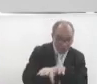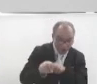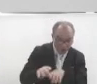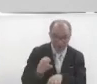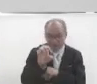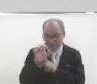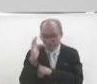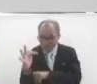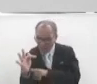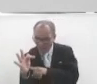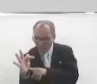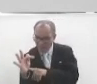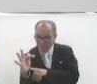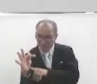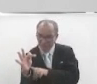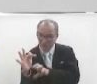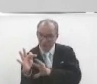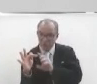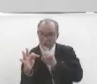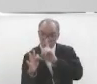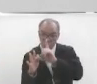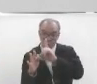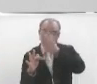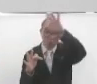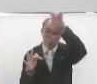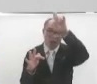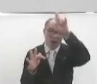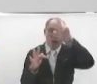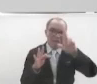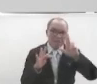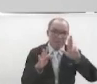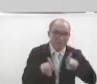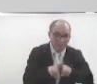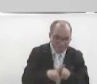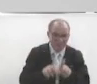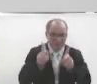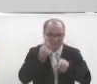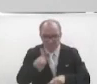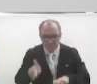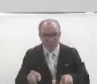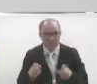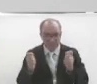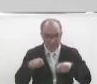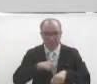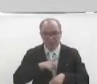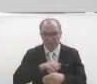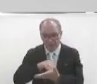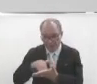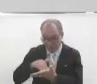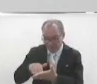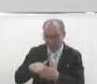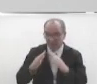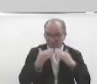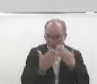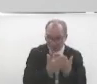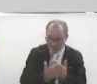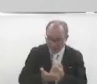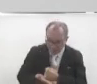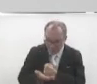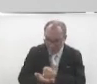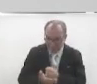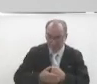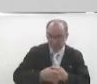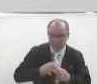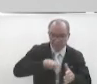classe F doutorado na área de atuação em educação terceiro secretário escolar assistente de apoio à